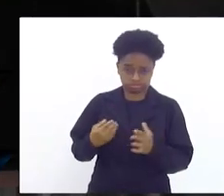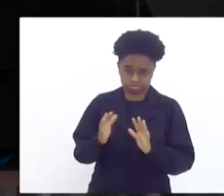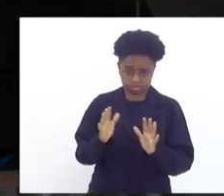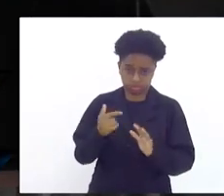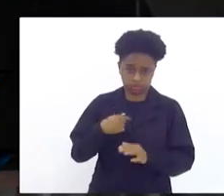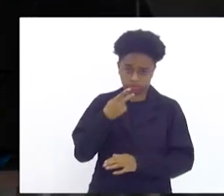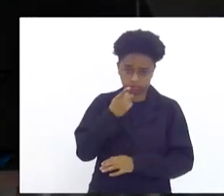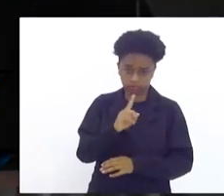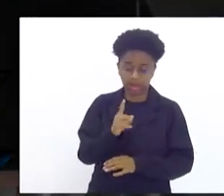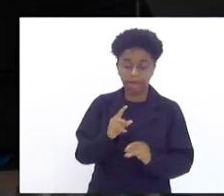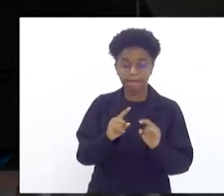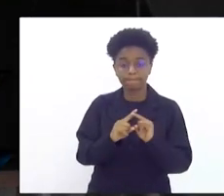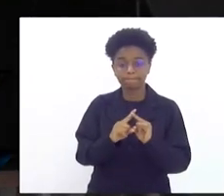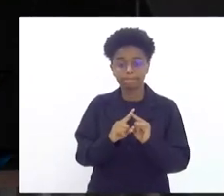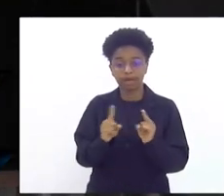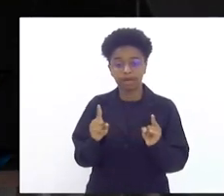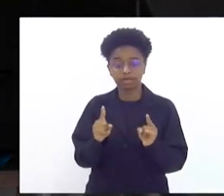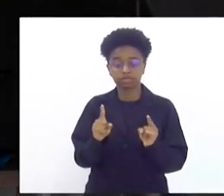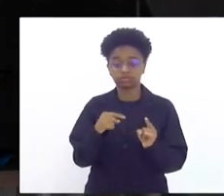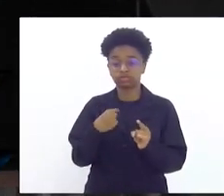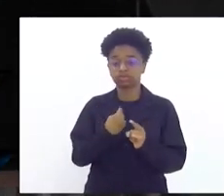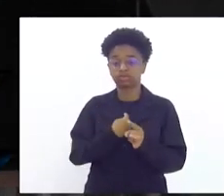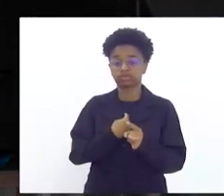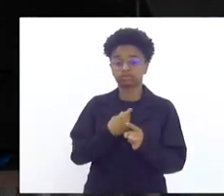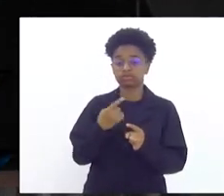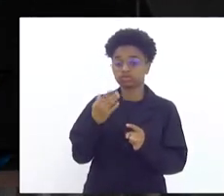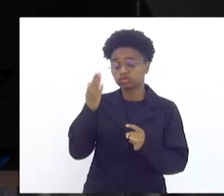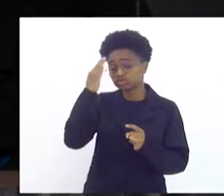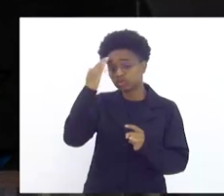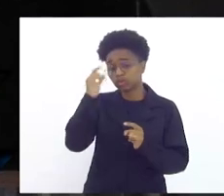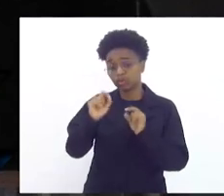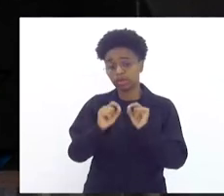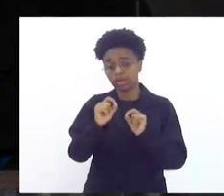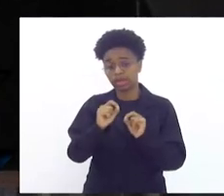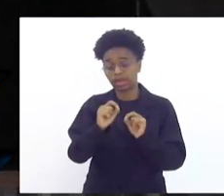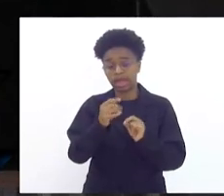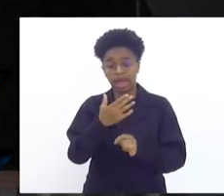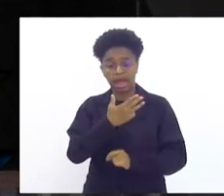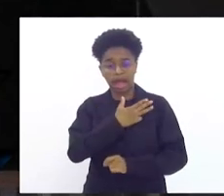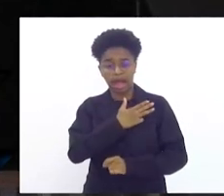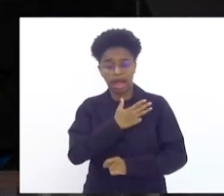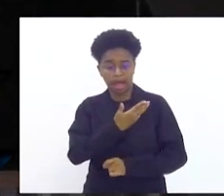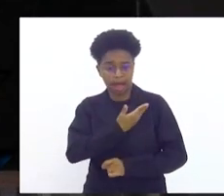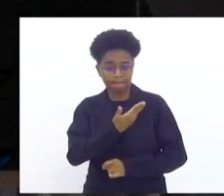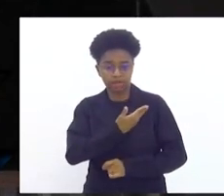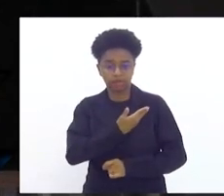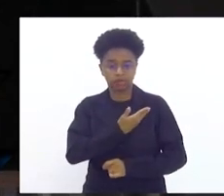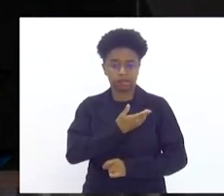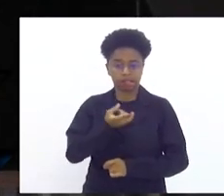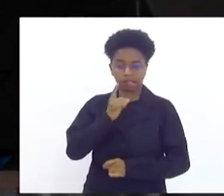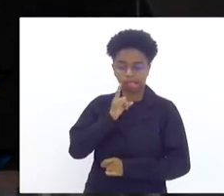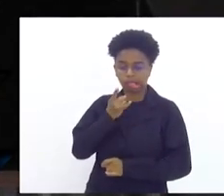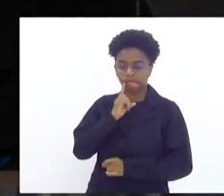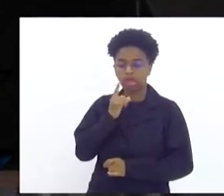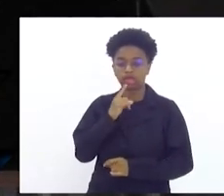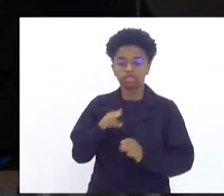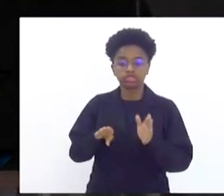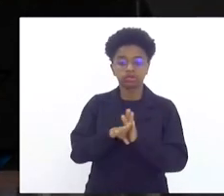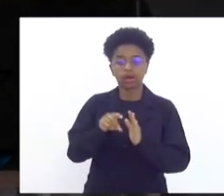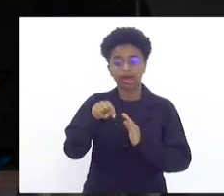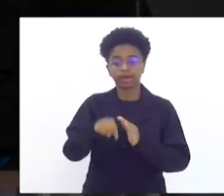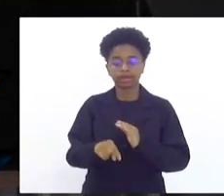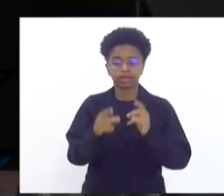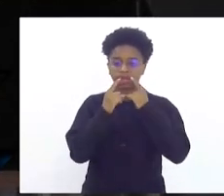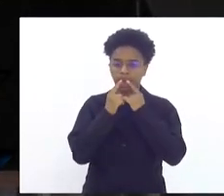eu ver então não vou falar mas o que chegou na gente foi que o companheiro pé de cana veio aqui e veio